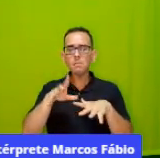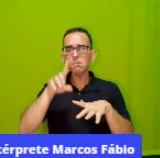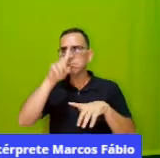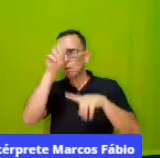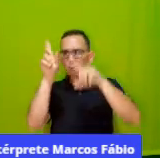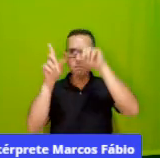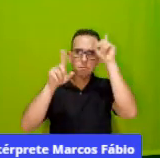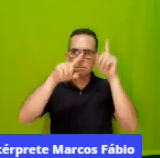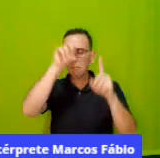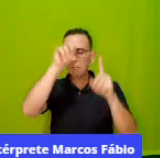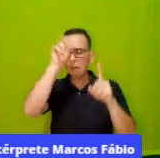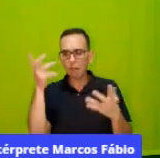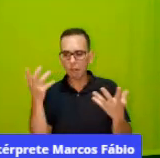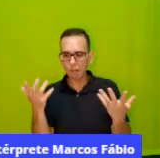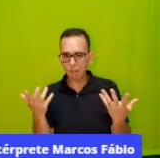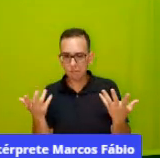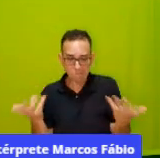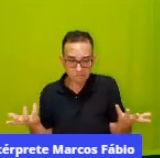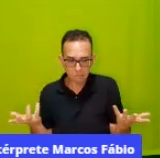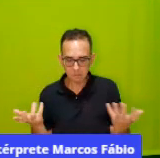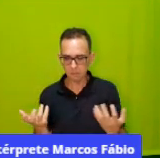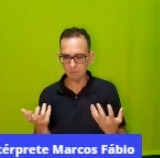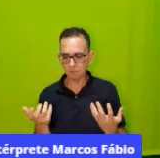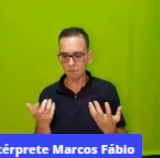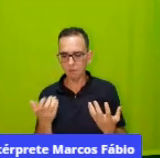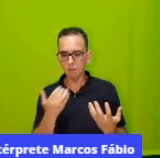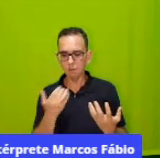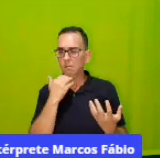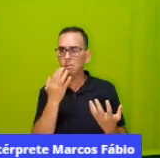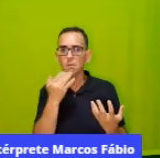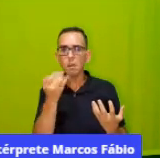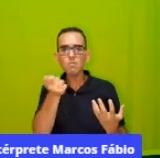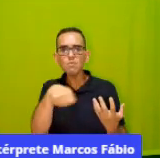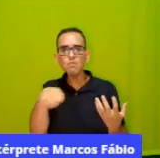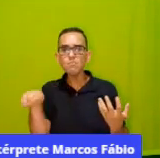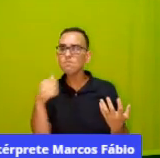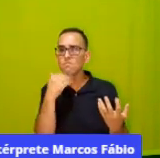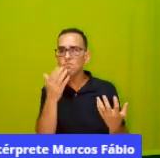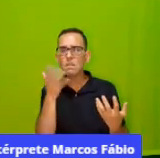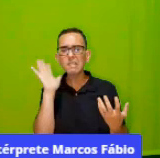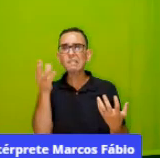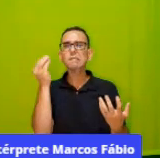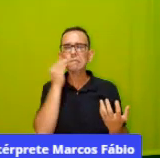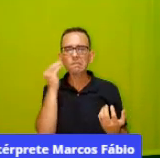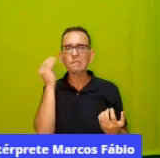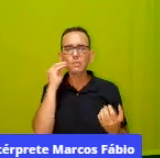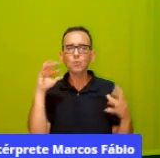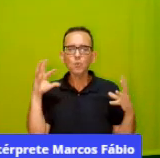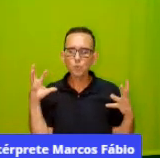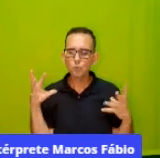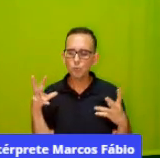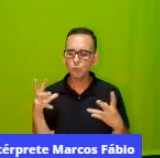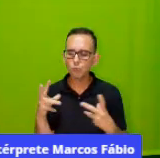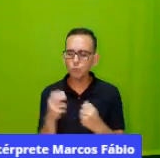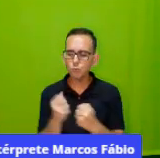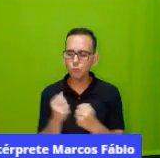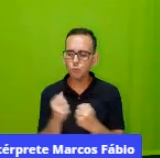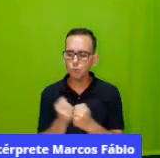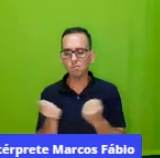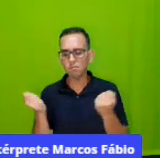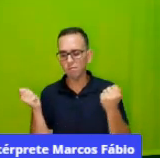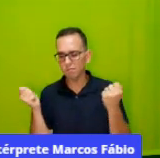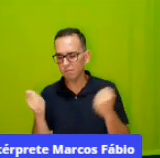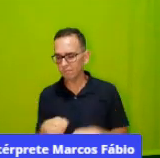tem os movimentos involuntários, os espasmos, e aí ele não tem escrita.